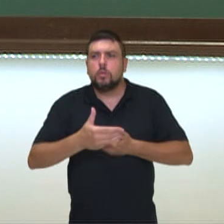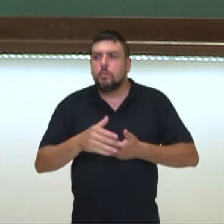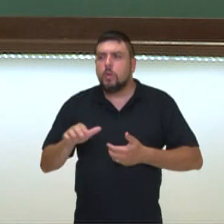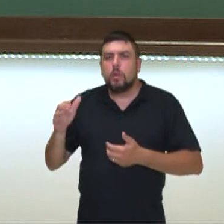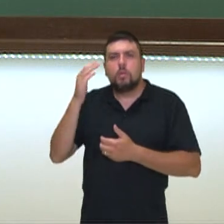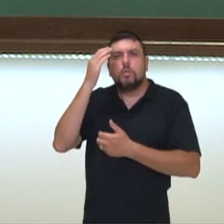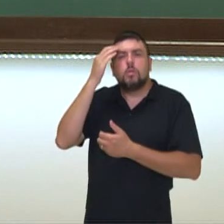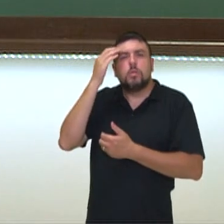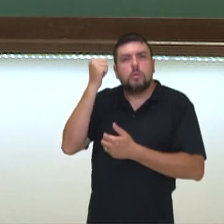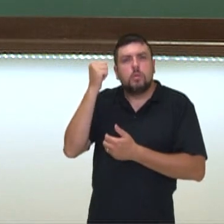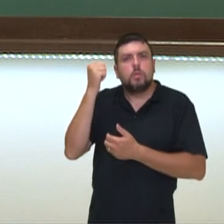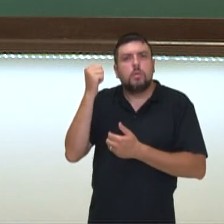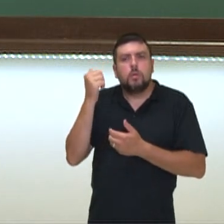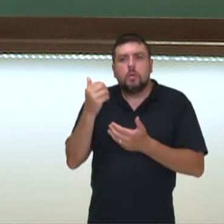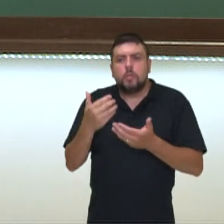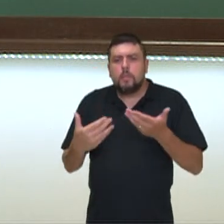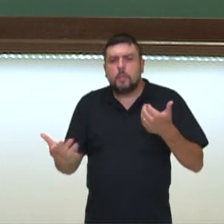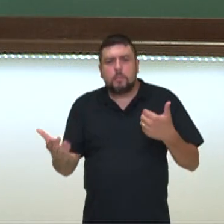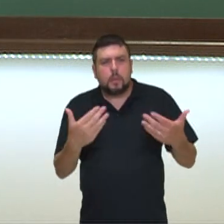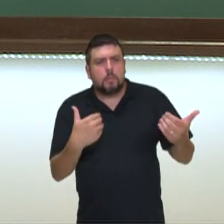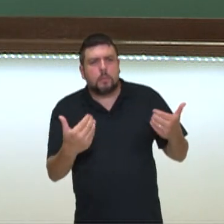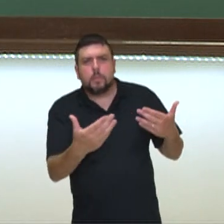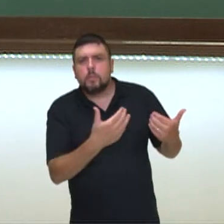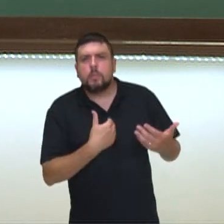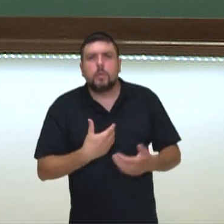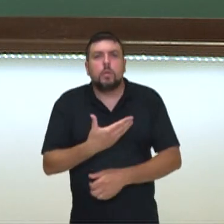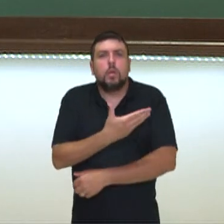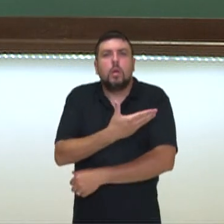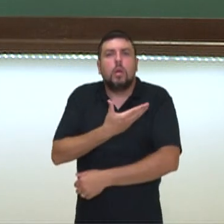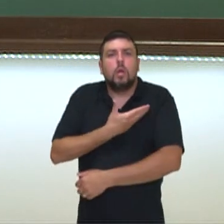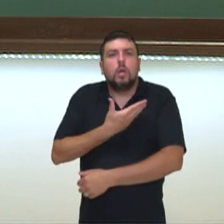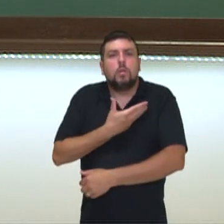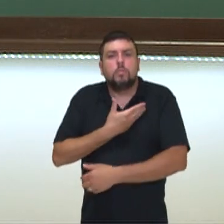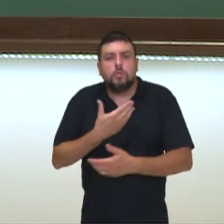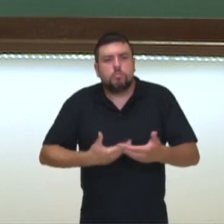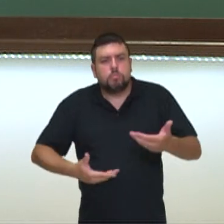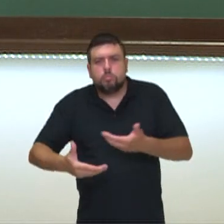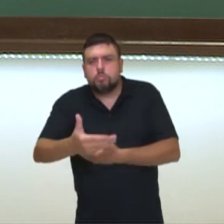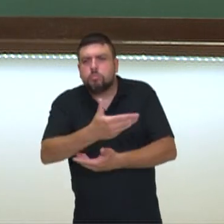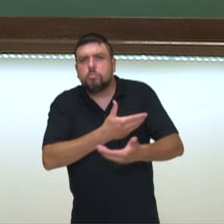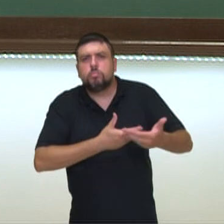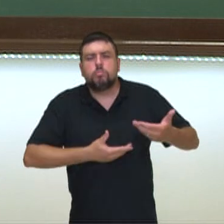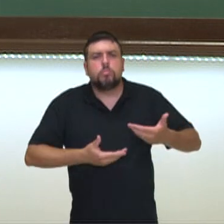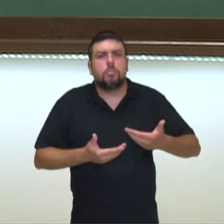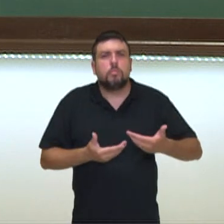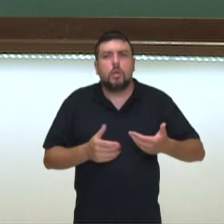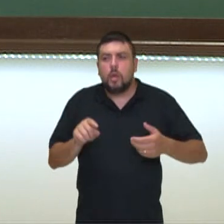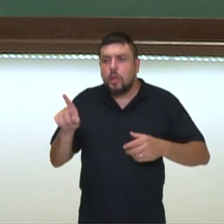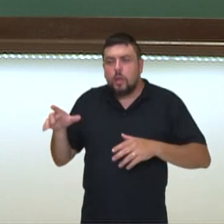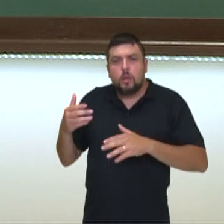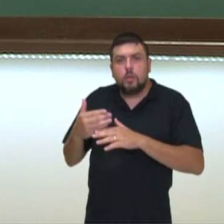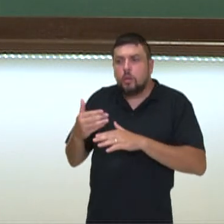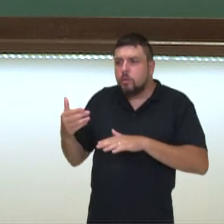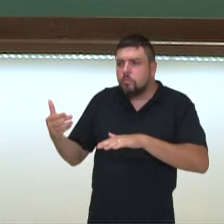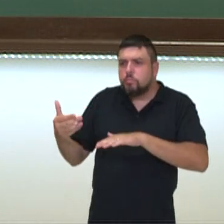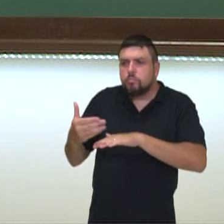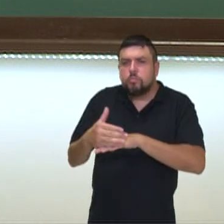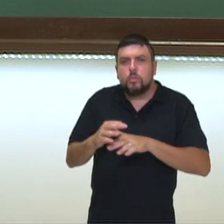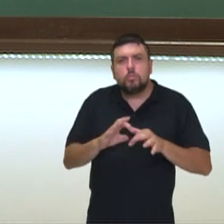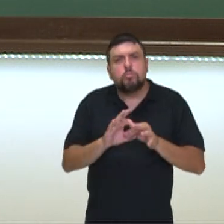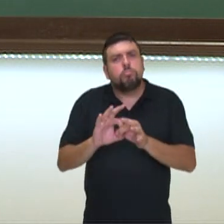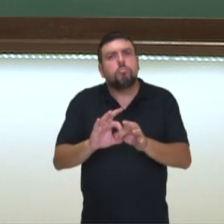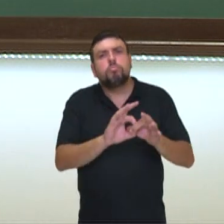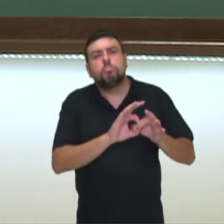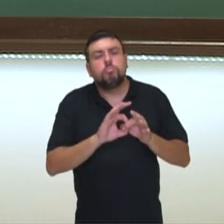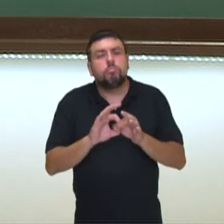integração, interação, que articula os seus colegas para participar de algo em benefício de todos,